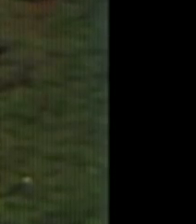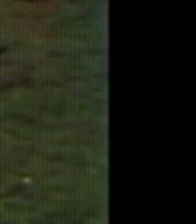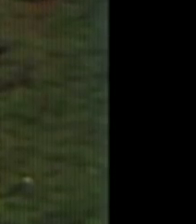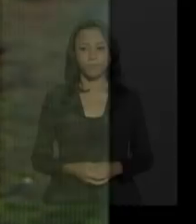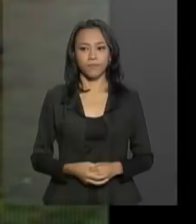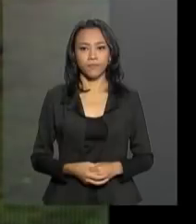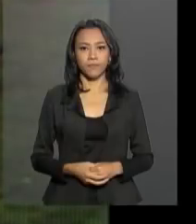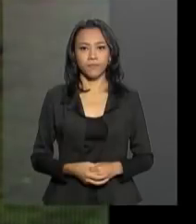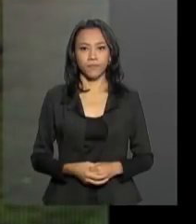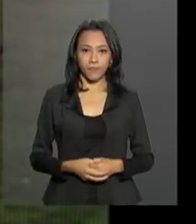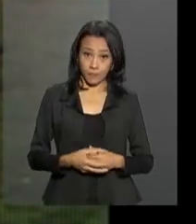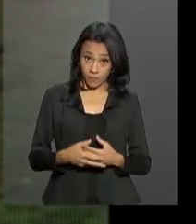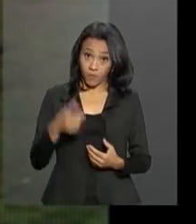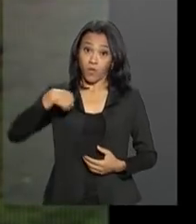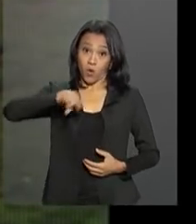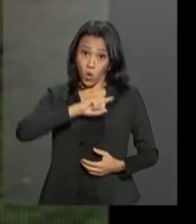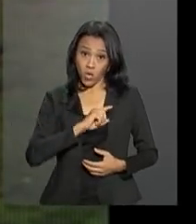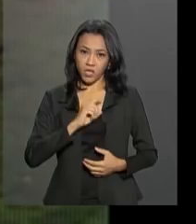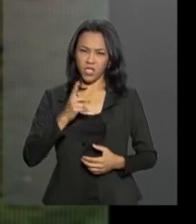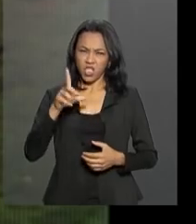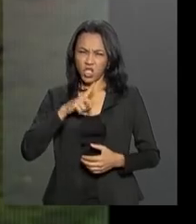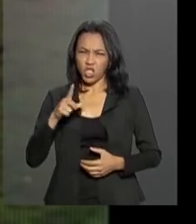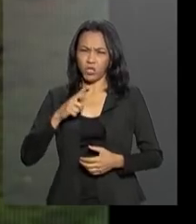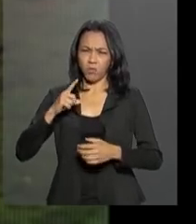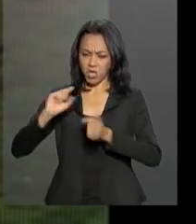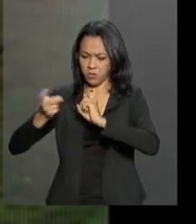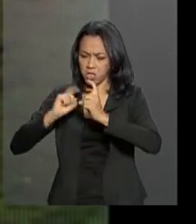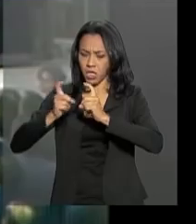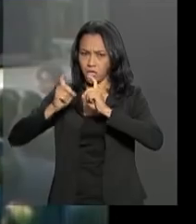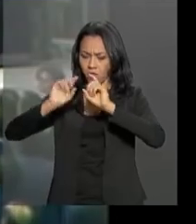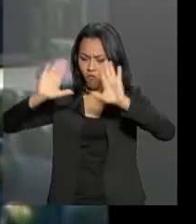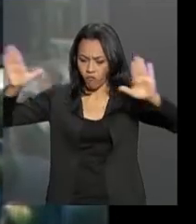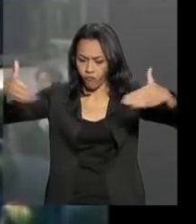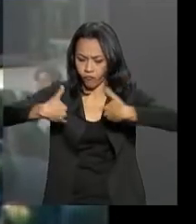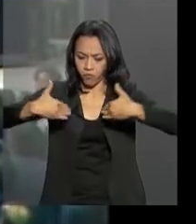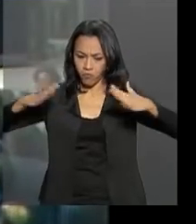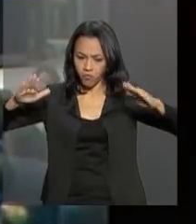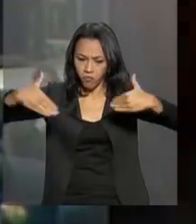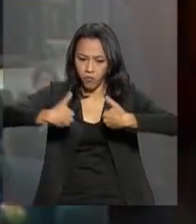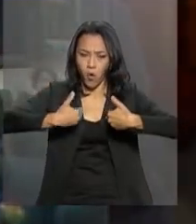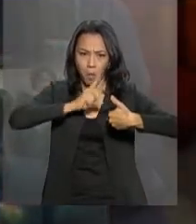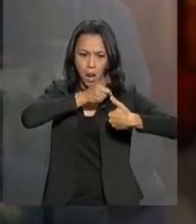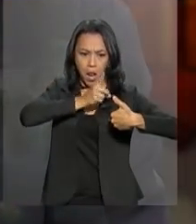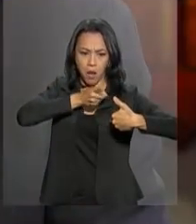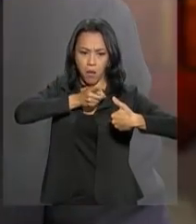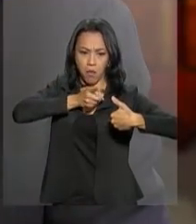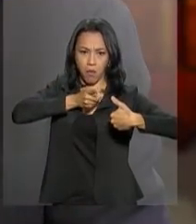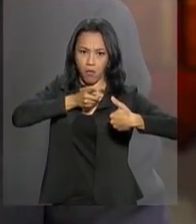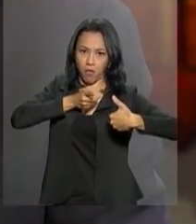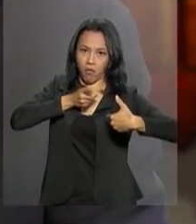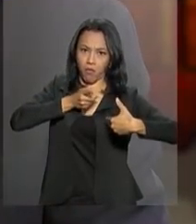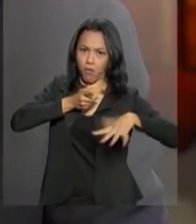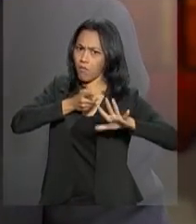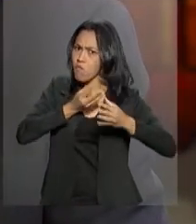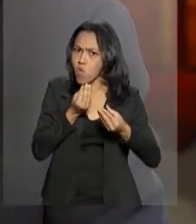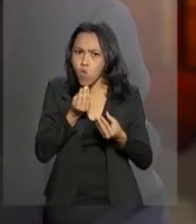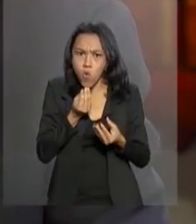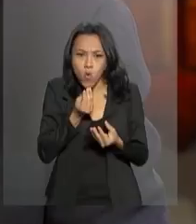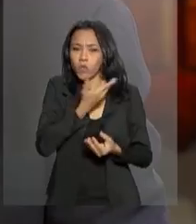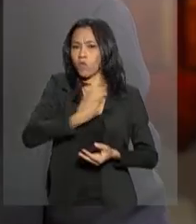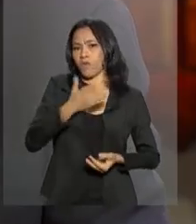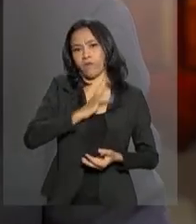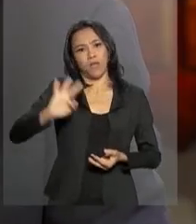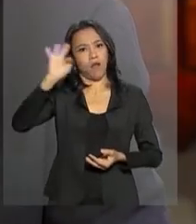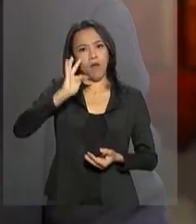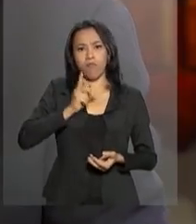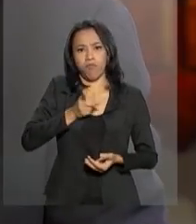Nós estávamos num sistema muito centralizador, não é? Com, digamos assim, grande poder concentrado na União